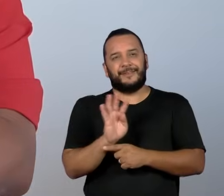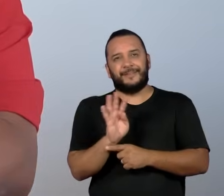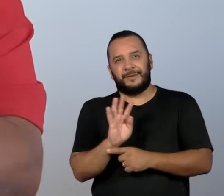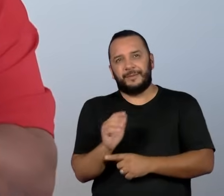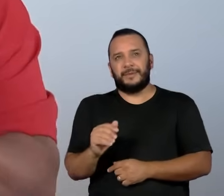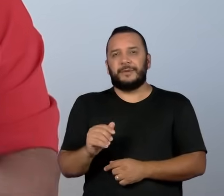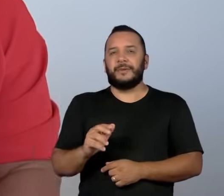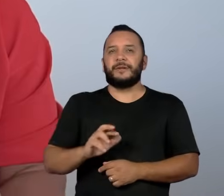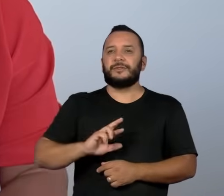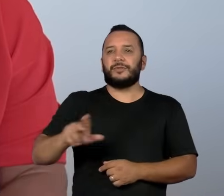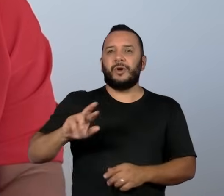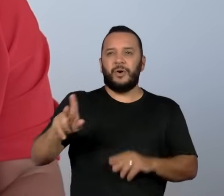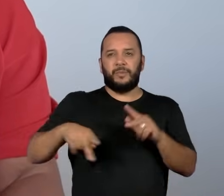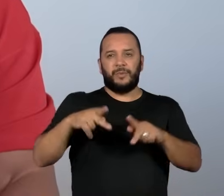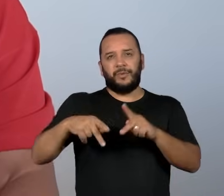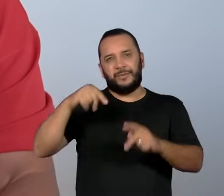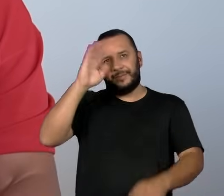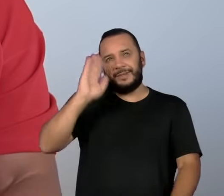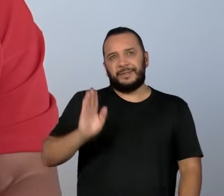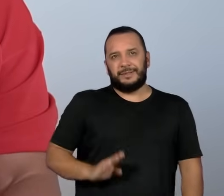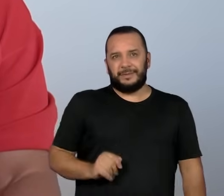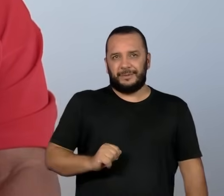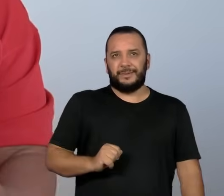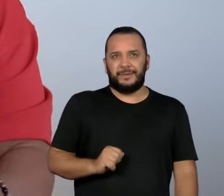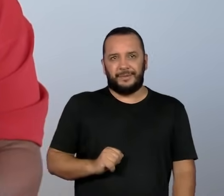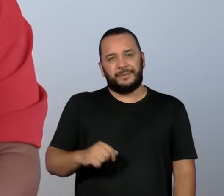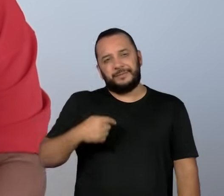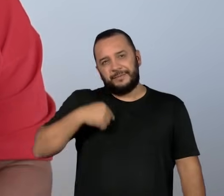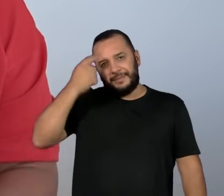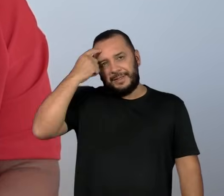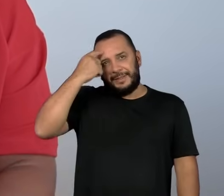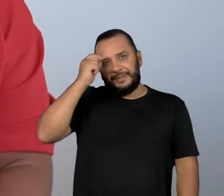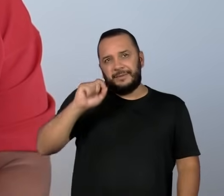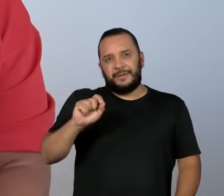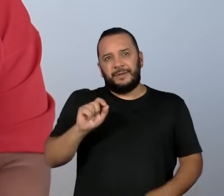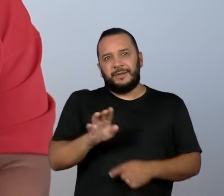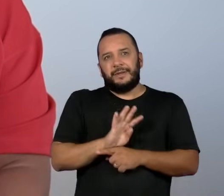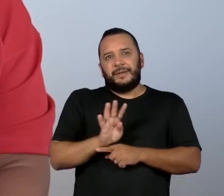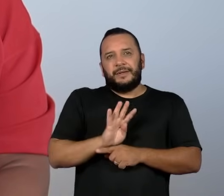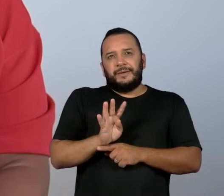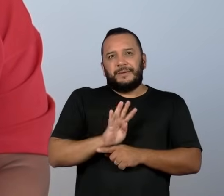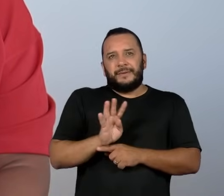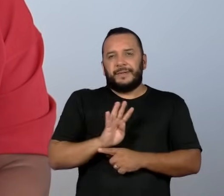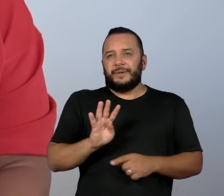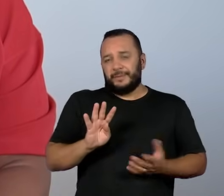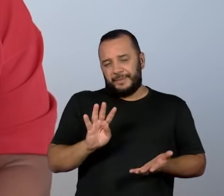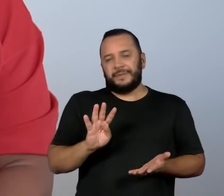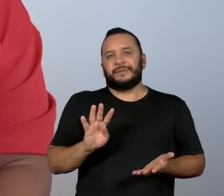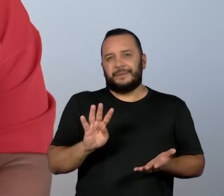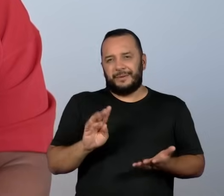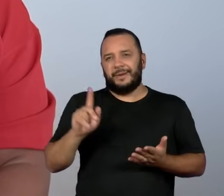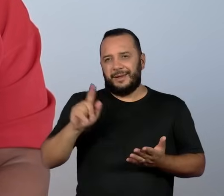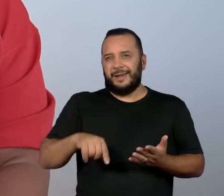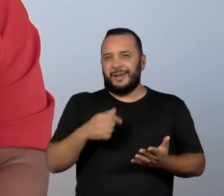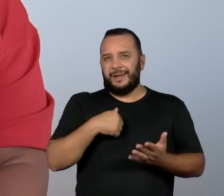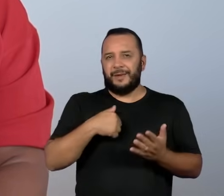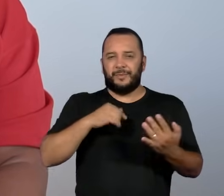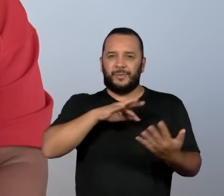para o povo brasileiro, penso eu. Tá? Eu acho que esse filme é um filme para o mundo entender um pouco